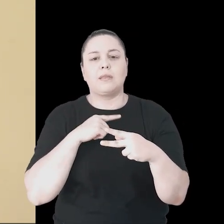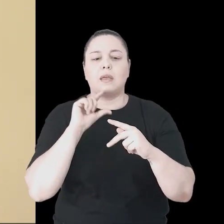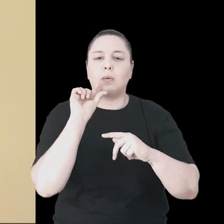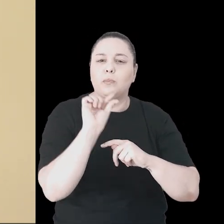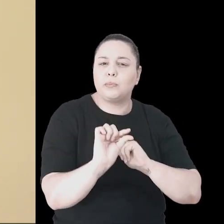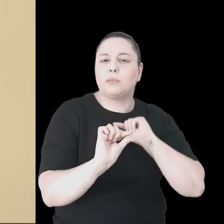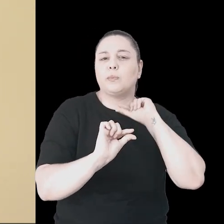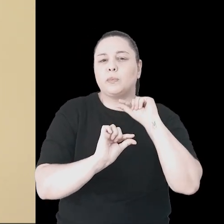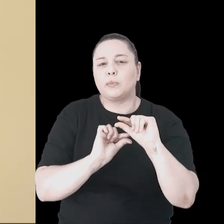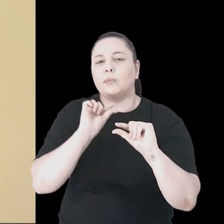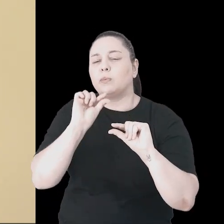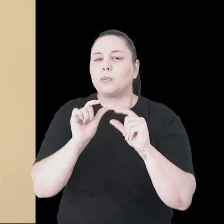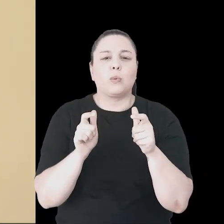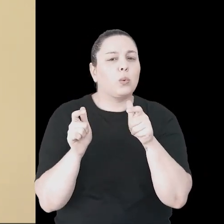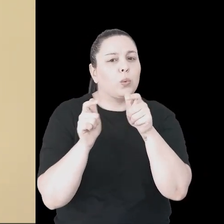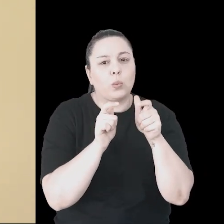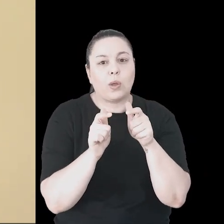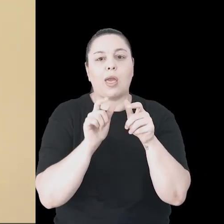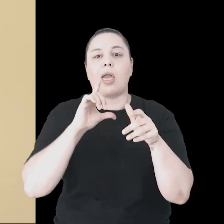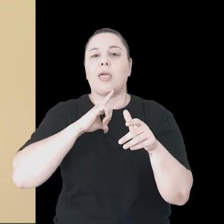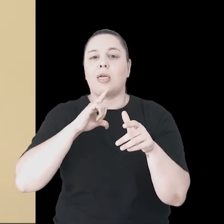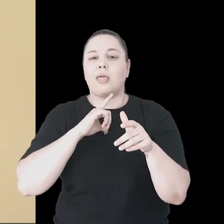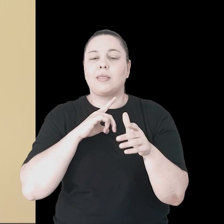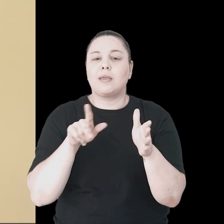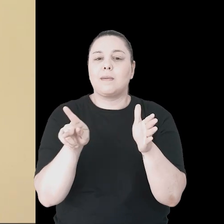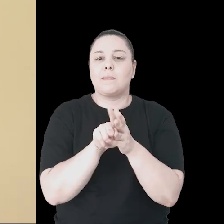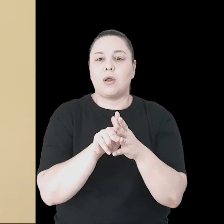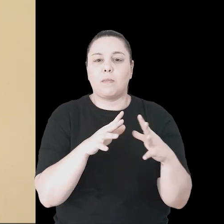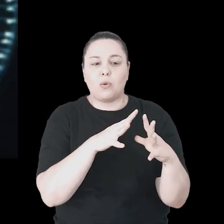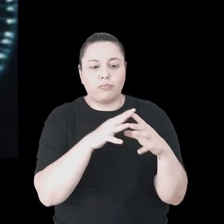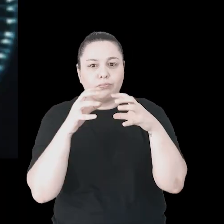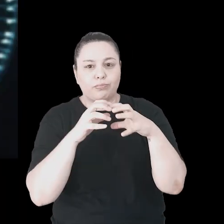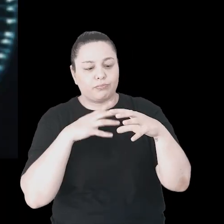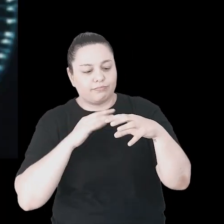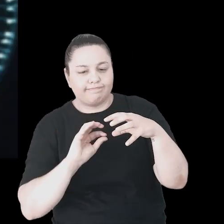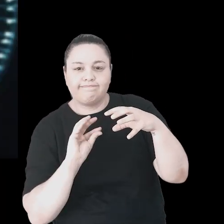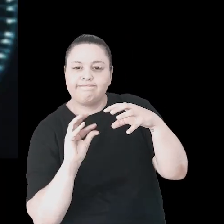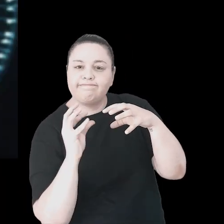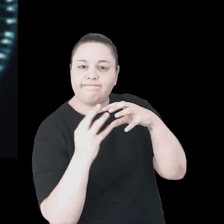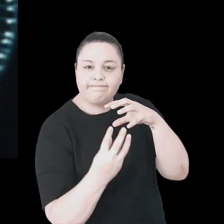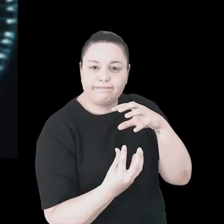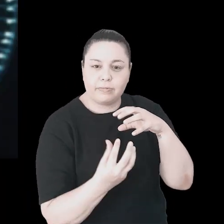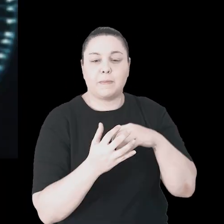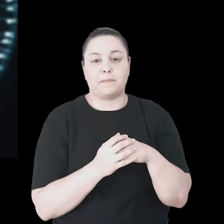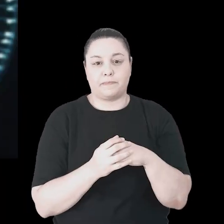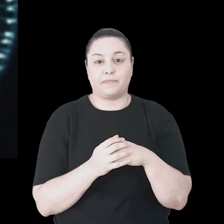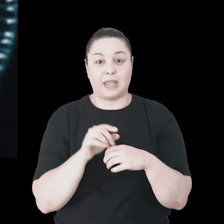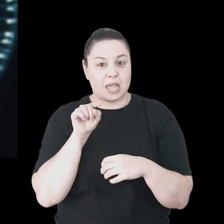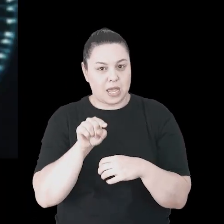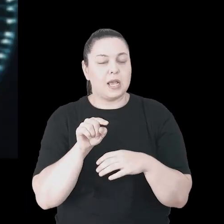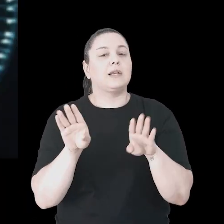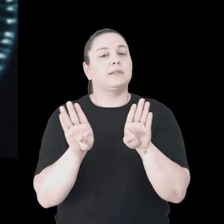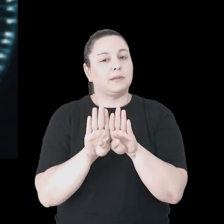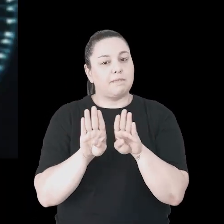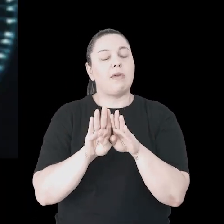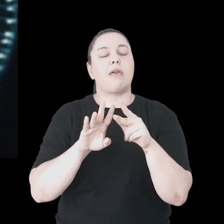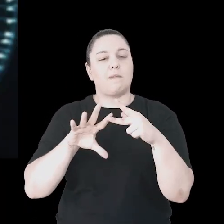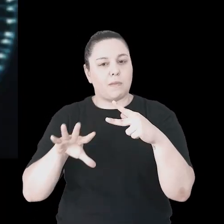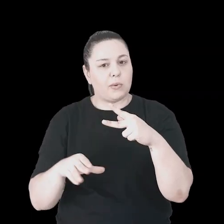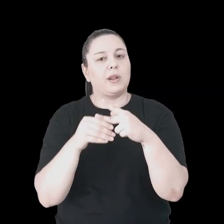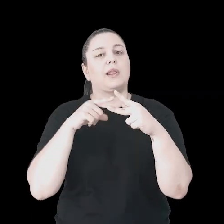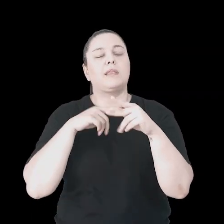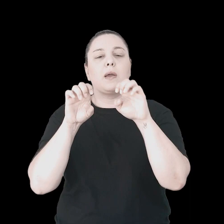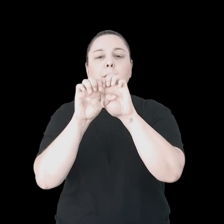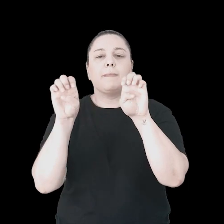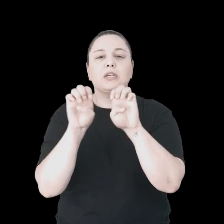GFP é coexpressa com a equorina em pequenos grânulos localizados ao redor da borda do sino do animal.